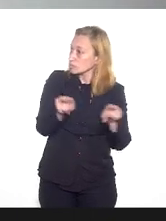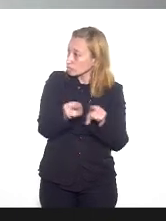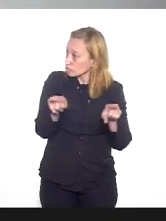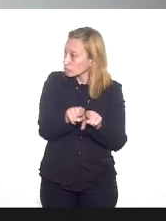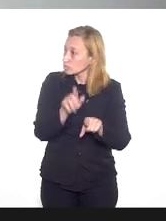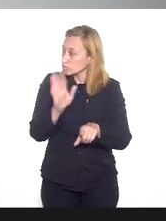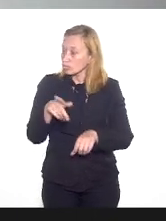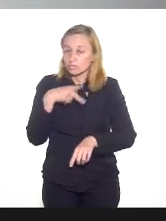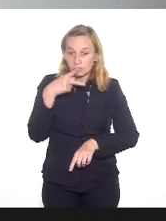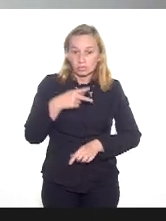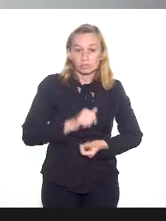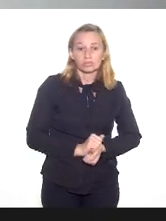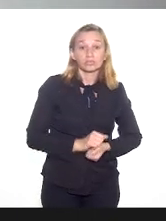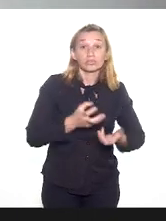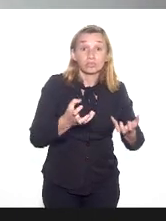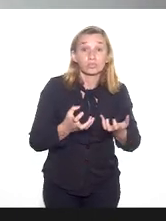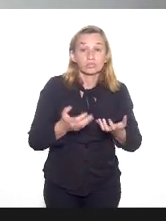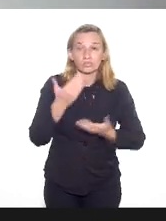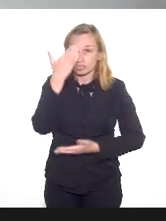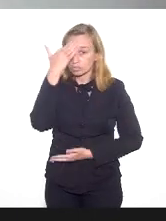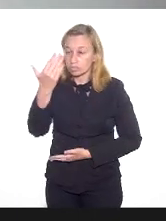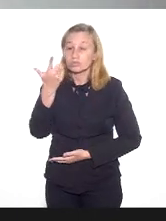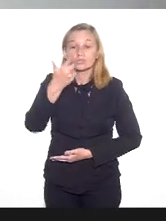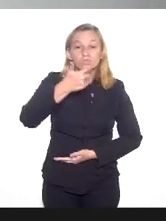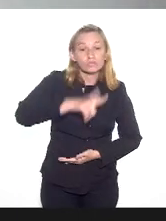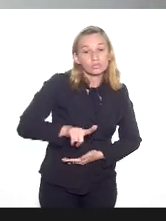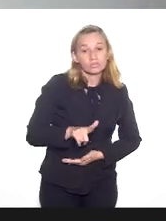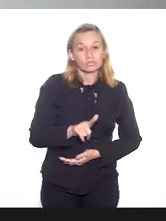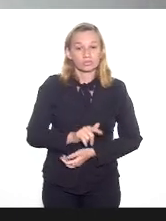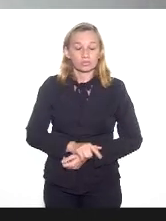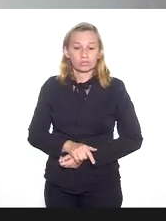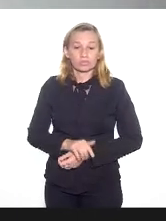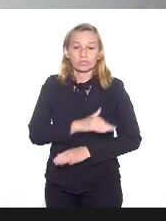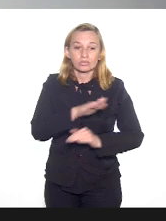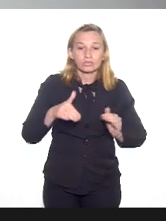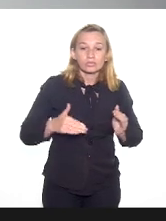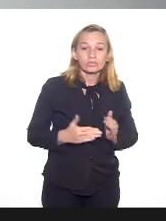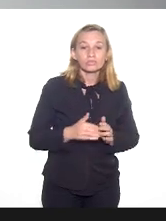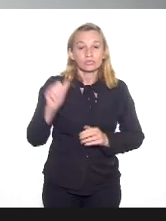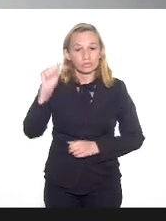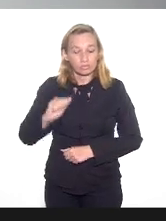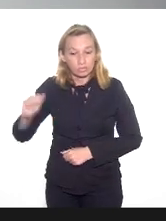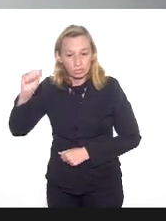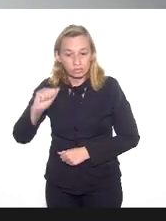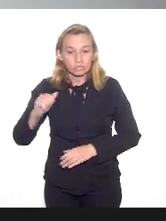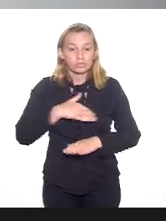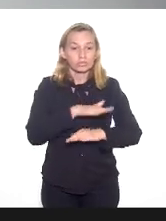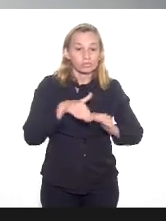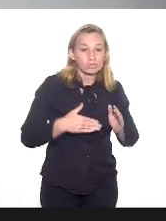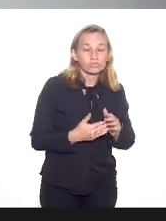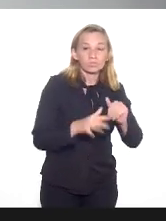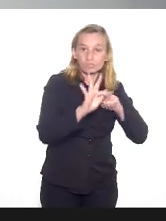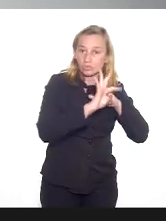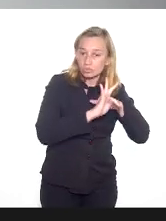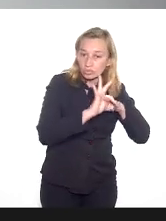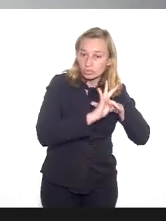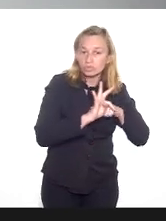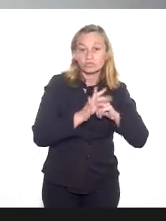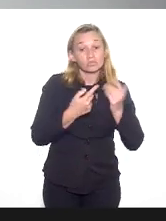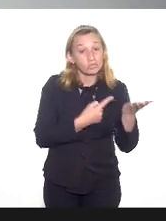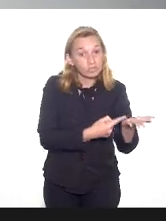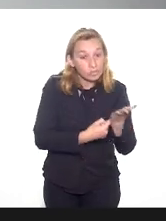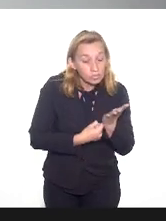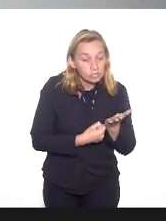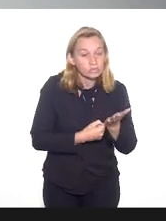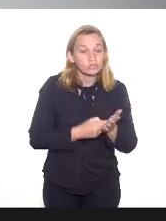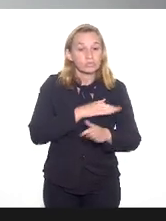já mencionou. Eu quero agradecer mais uma vez a toda a assessoria, a todos os técnicos que contribuíram,